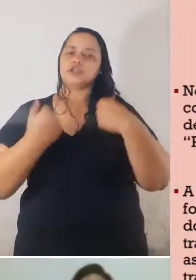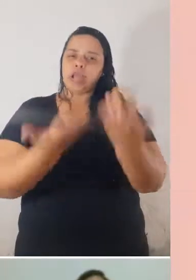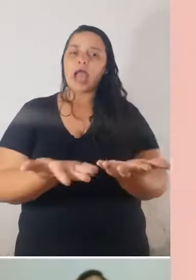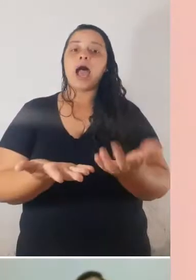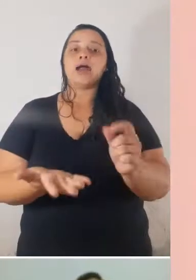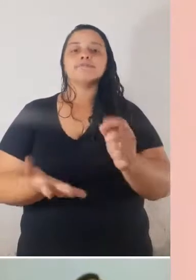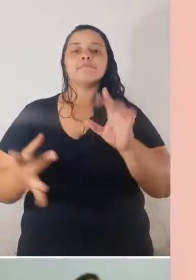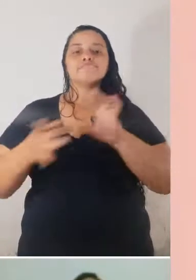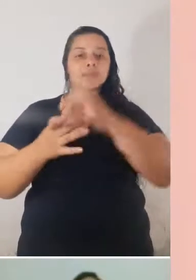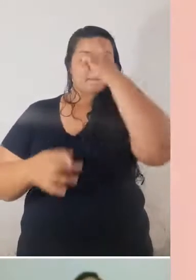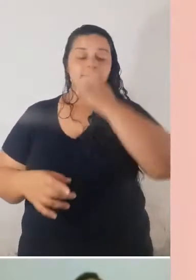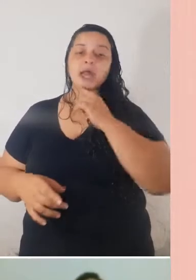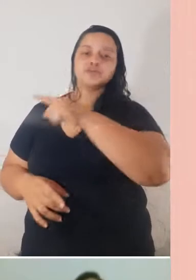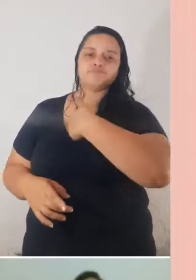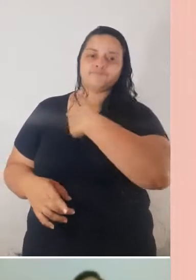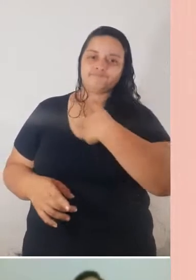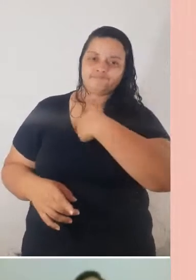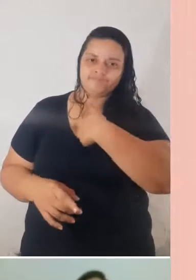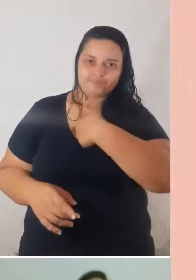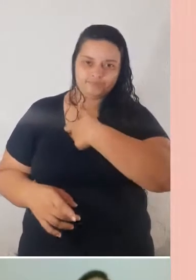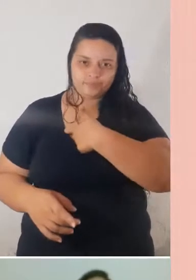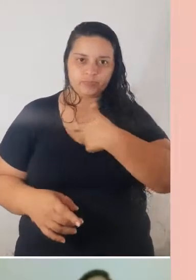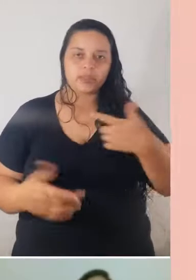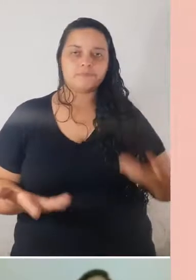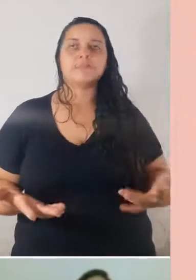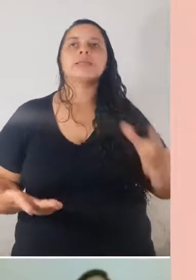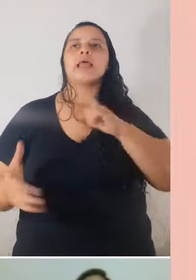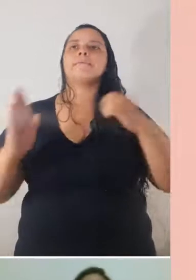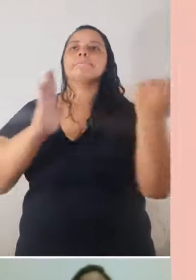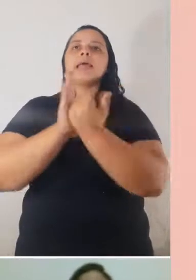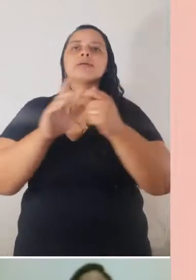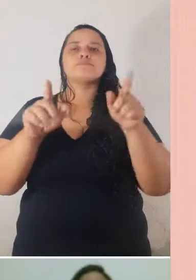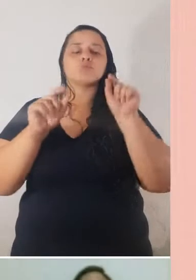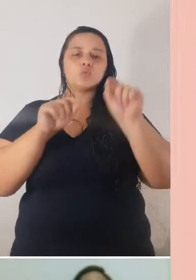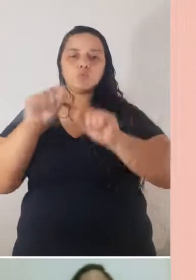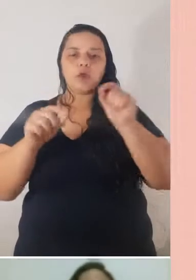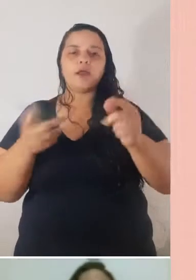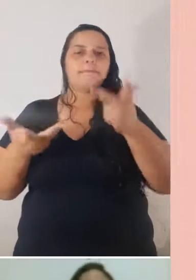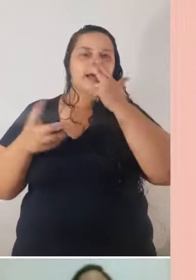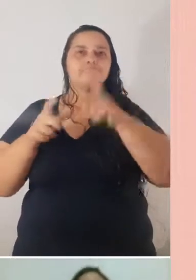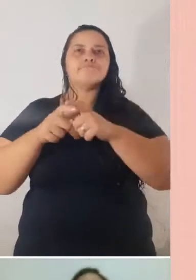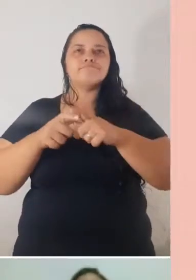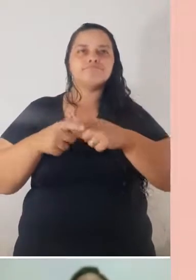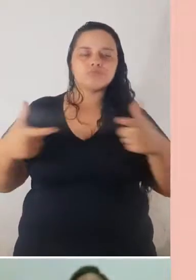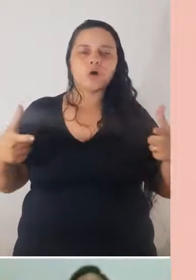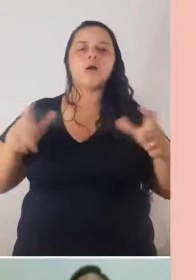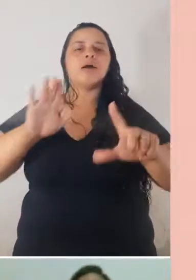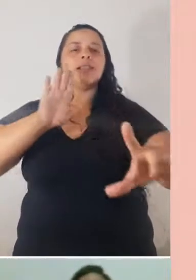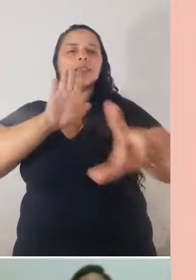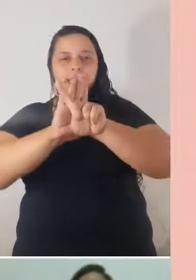carismático. Todo esse contexto ele vai ser marcado por um processo de fortalecimento e ampliação